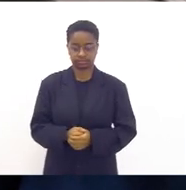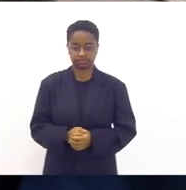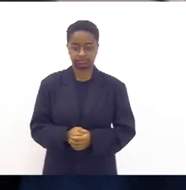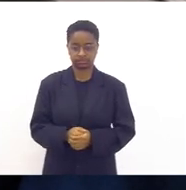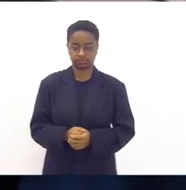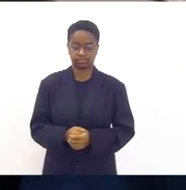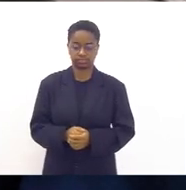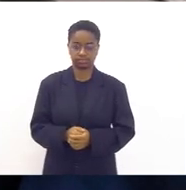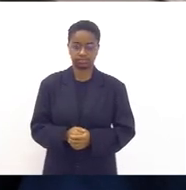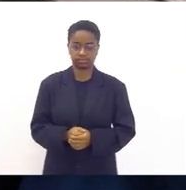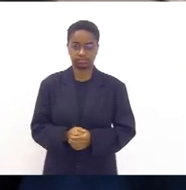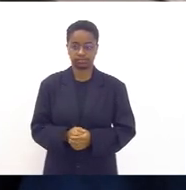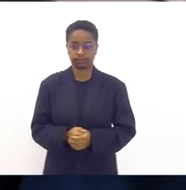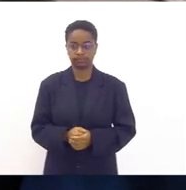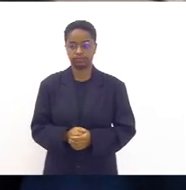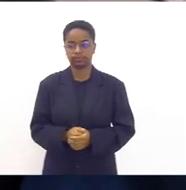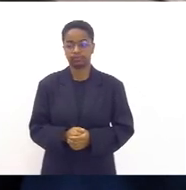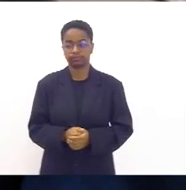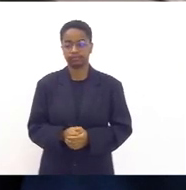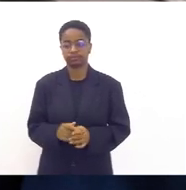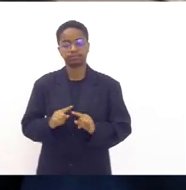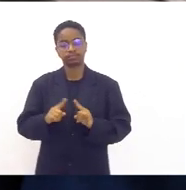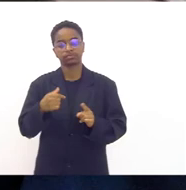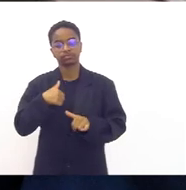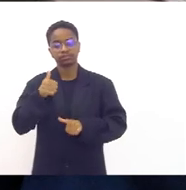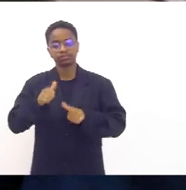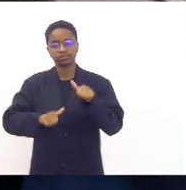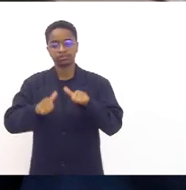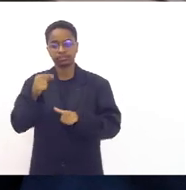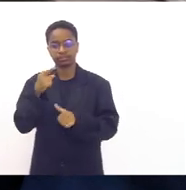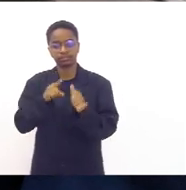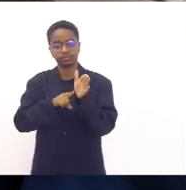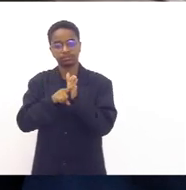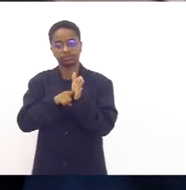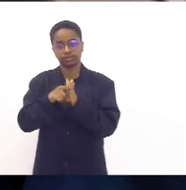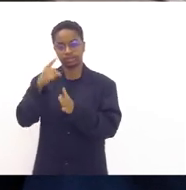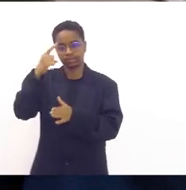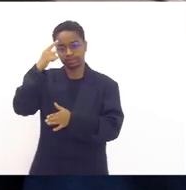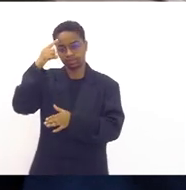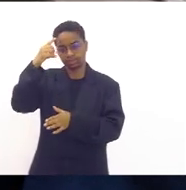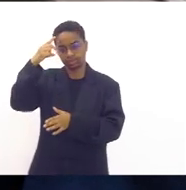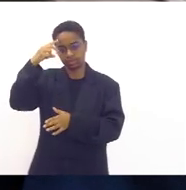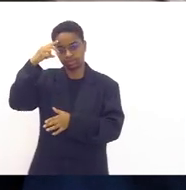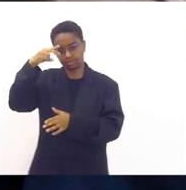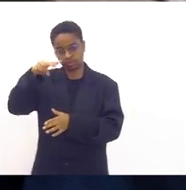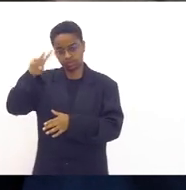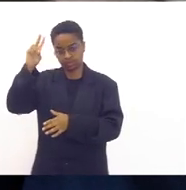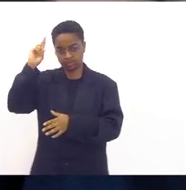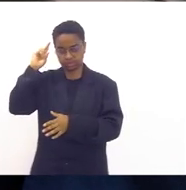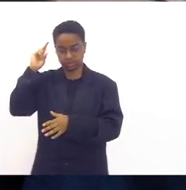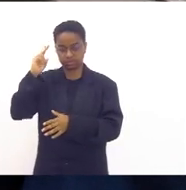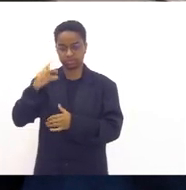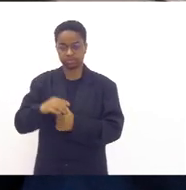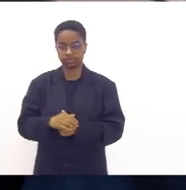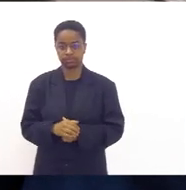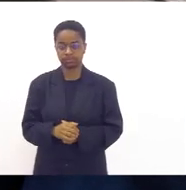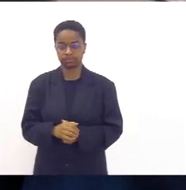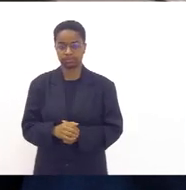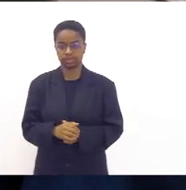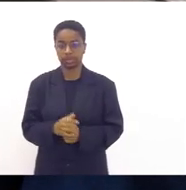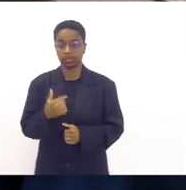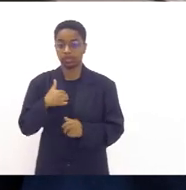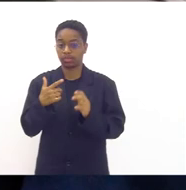Eu verifiquei dados essa semana retrasada e verifiquei que o Estado do Rio de